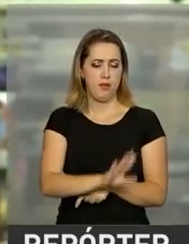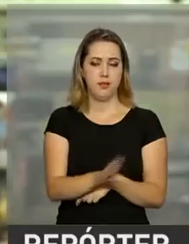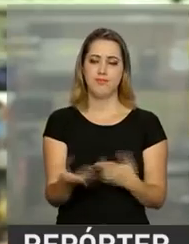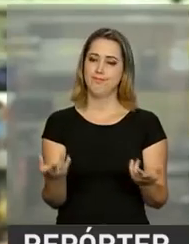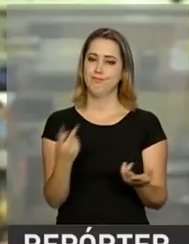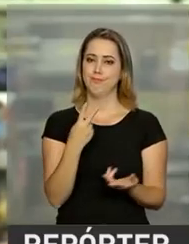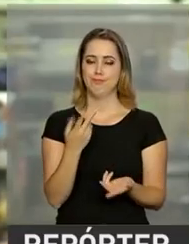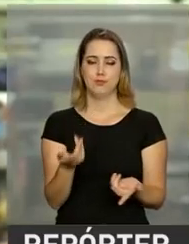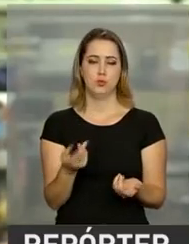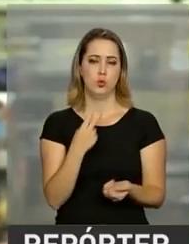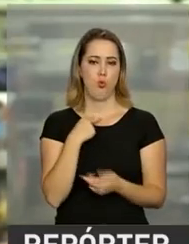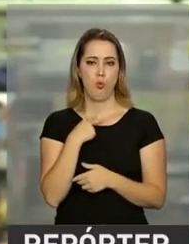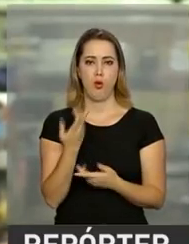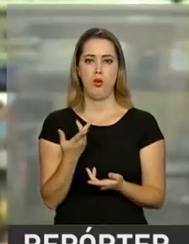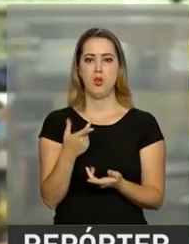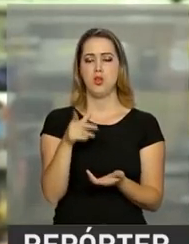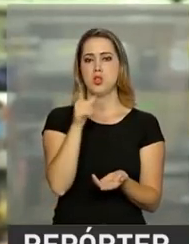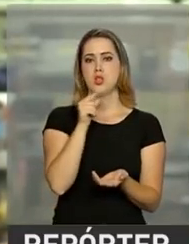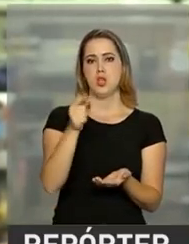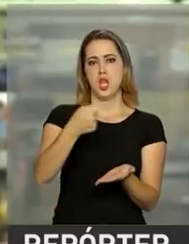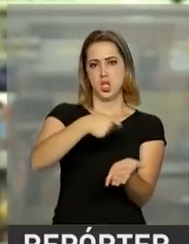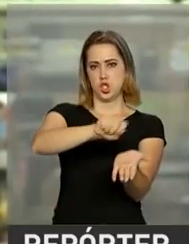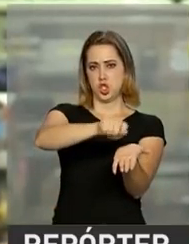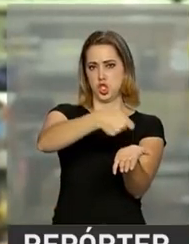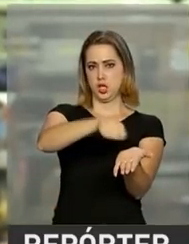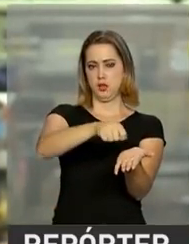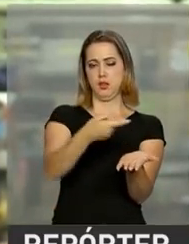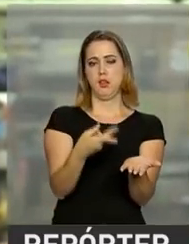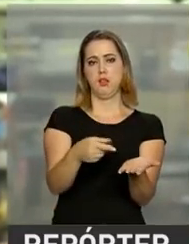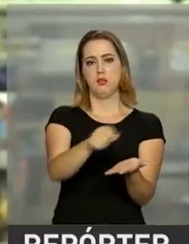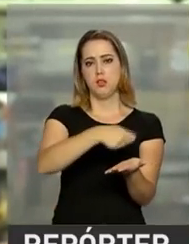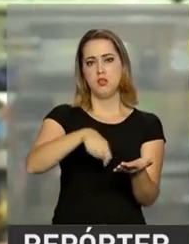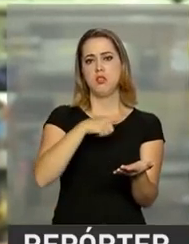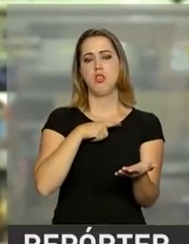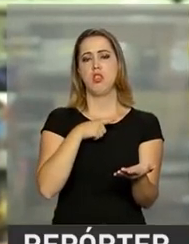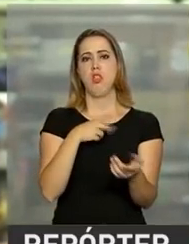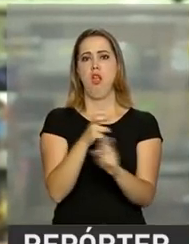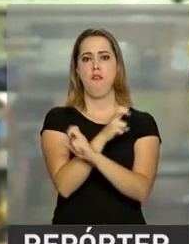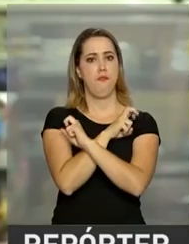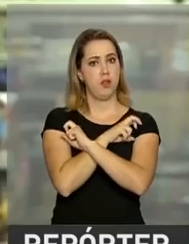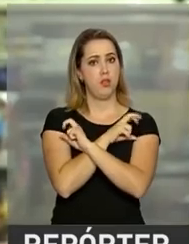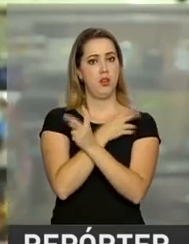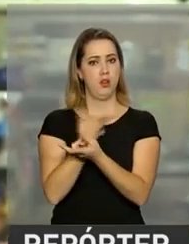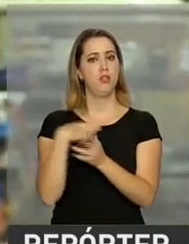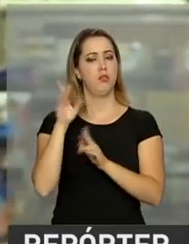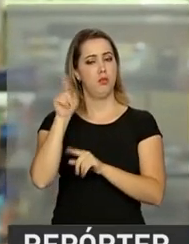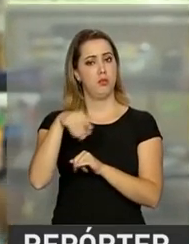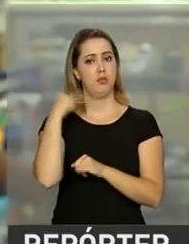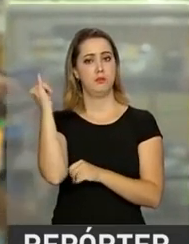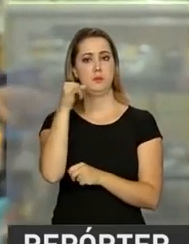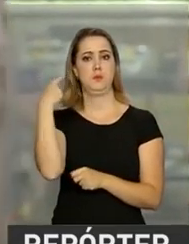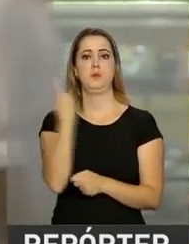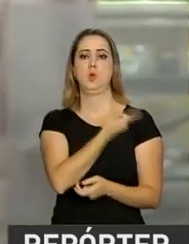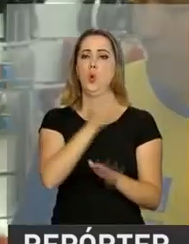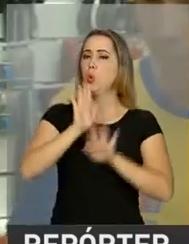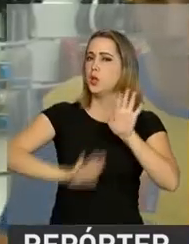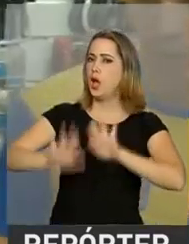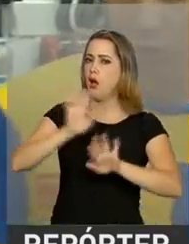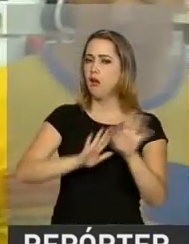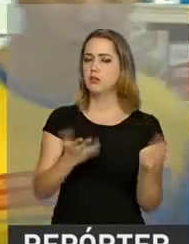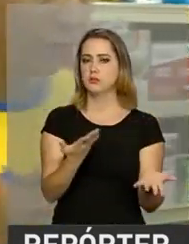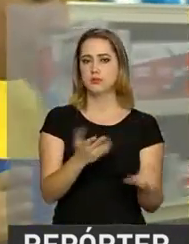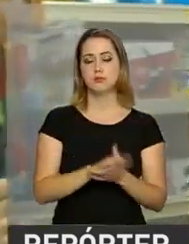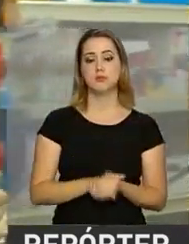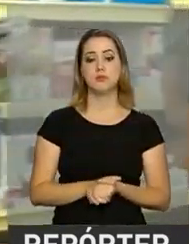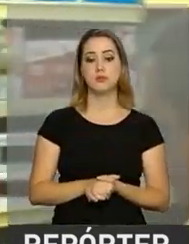e a própria tinta Guacha se tem algum tipo de veneno enfim eu acho importante isso é muito legal você ter esse cuidado o